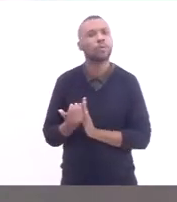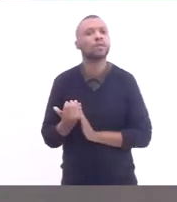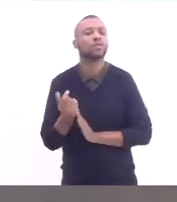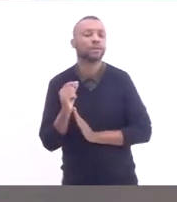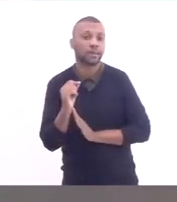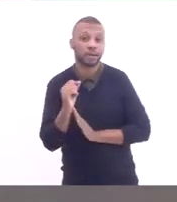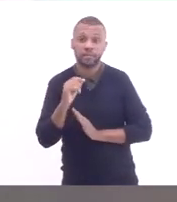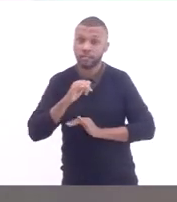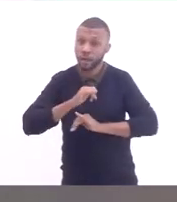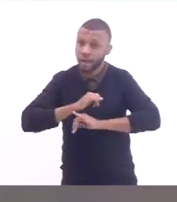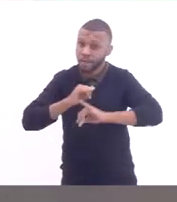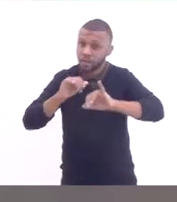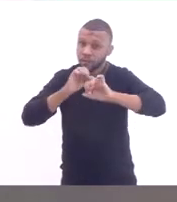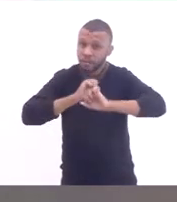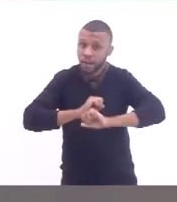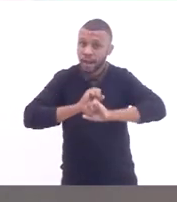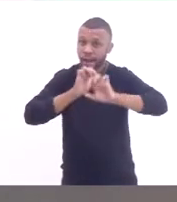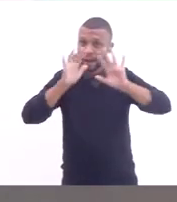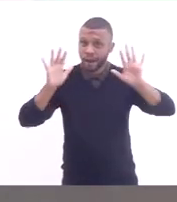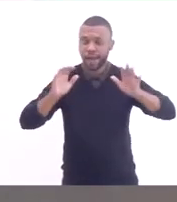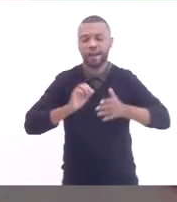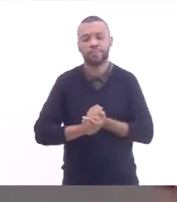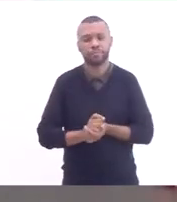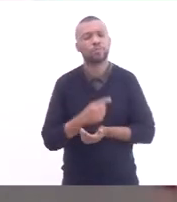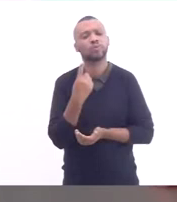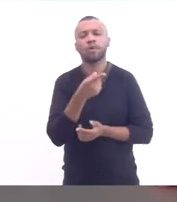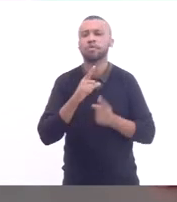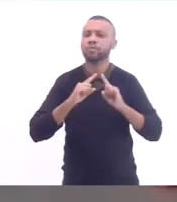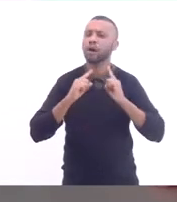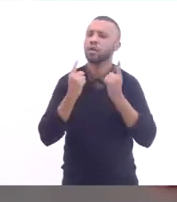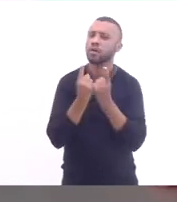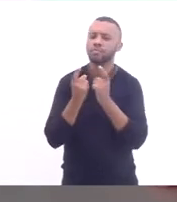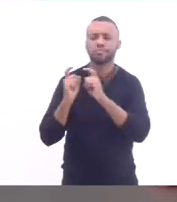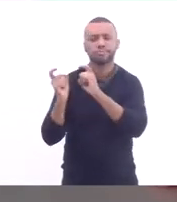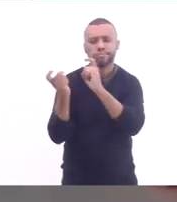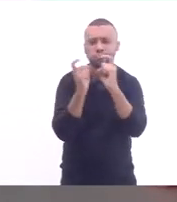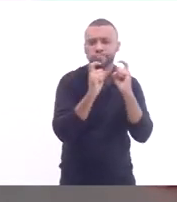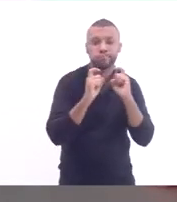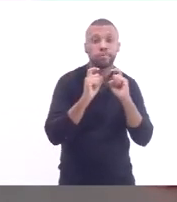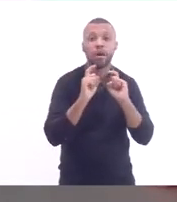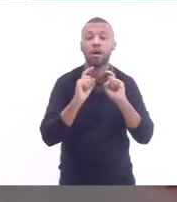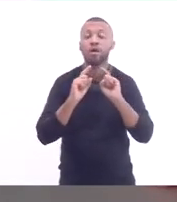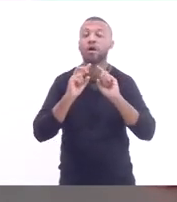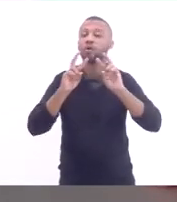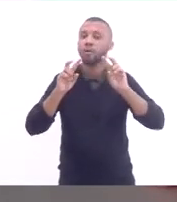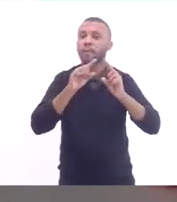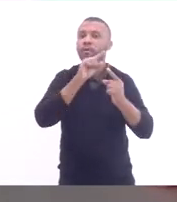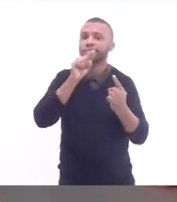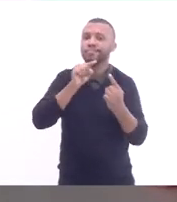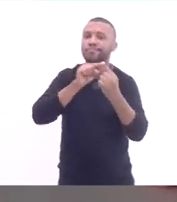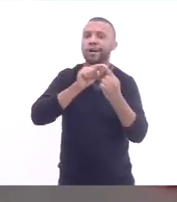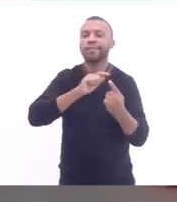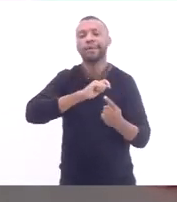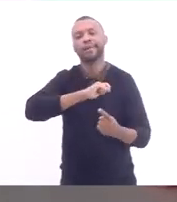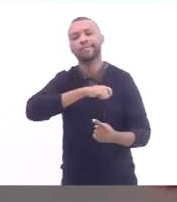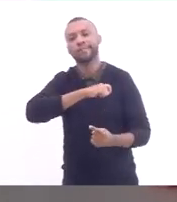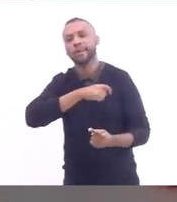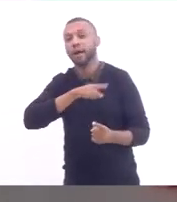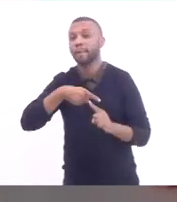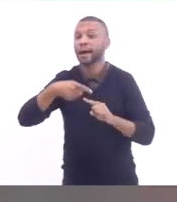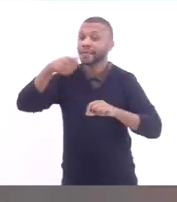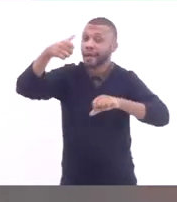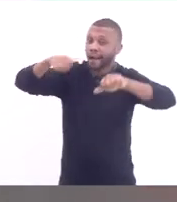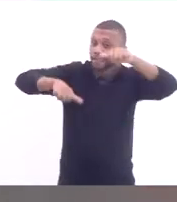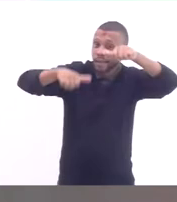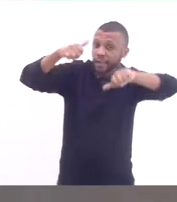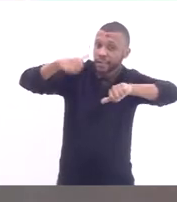ficando claro, né, nós vamos fazer aqui a audiência pública sobre as metas fiscais, a avaliação